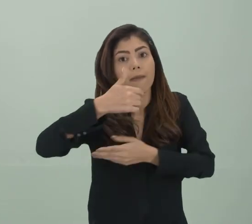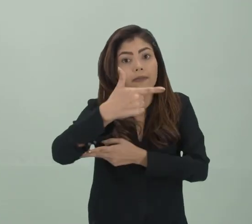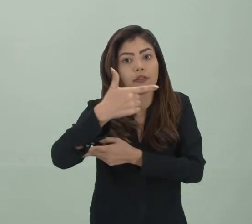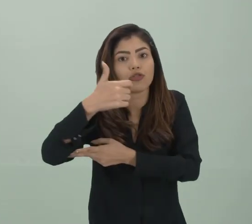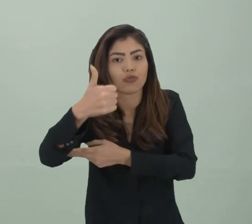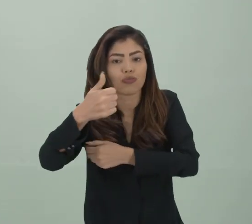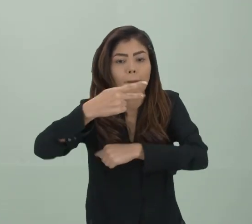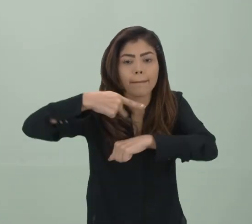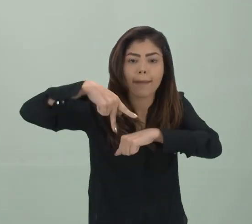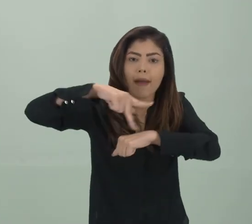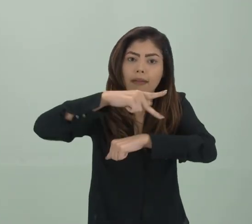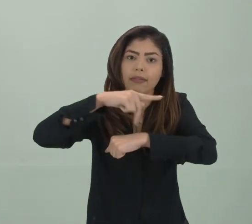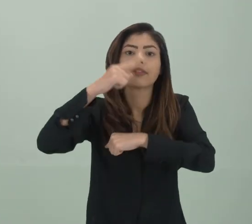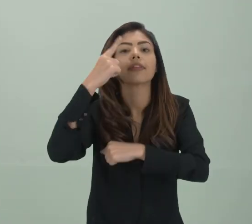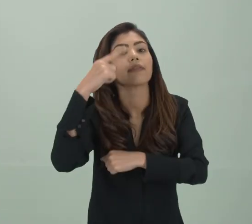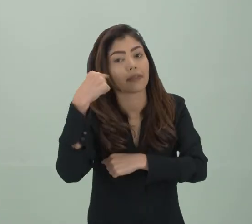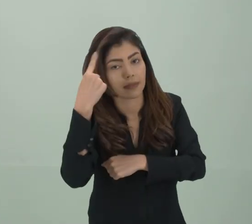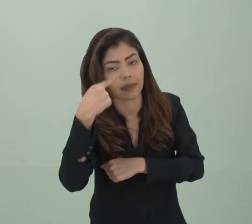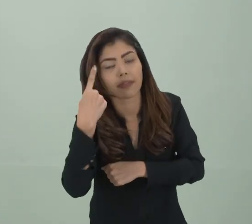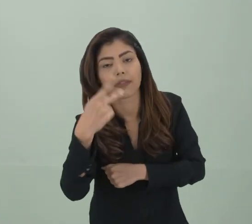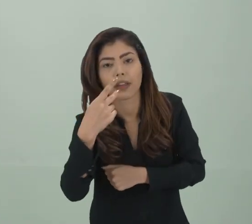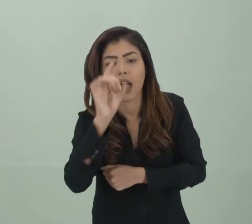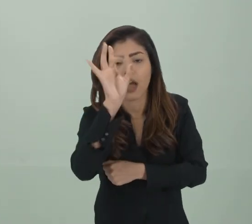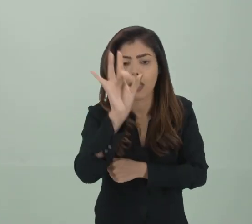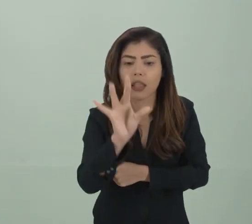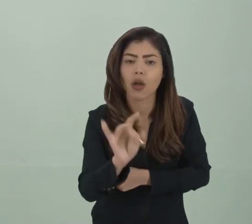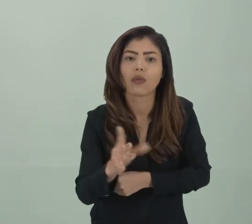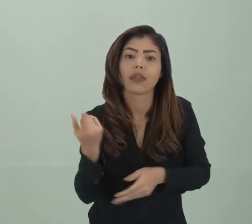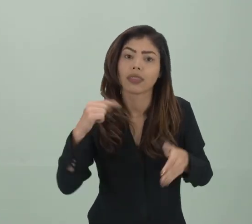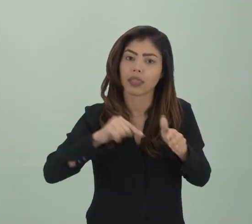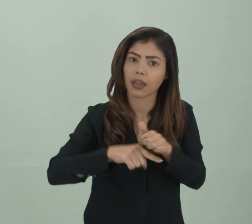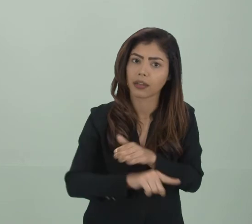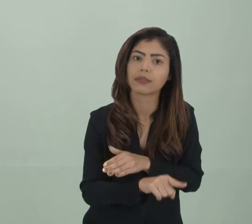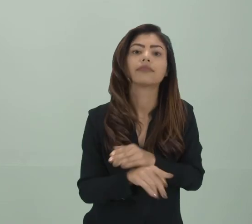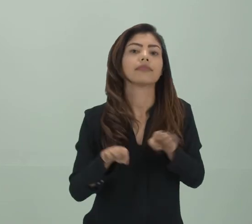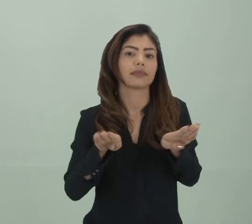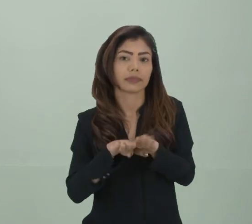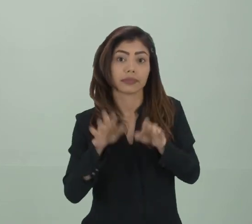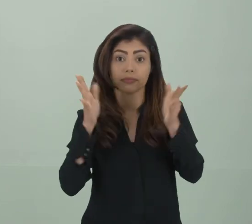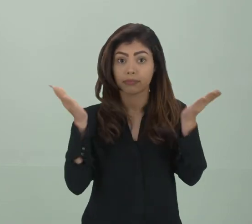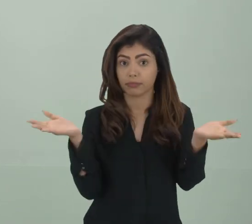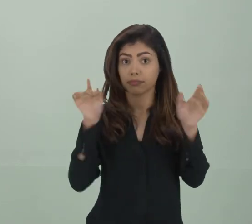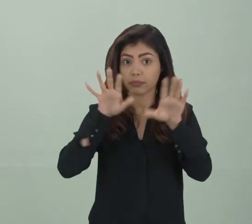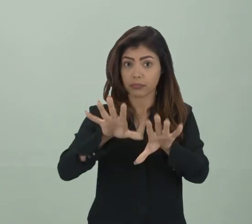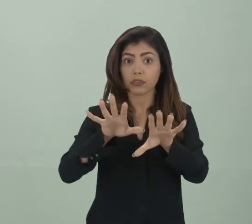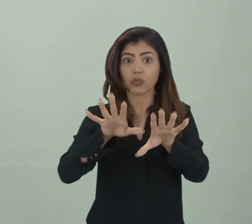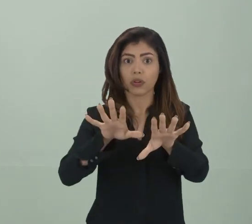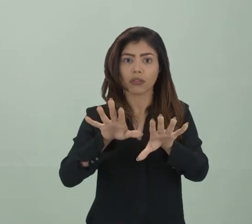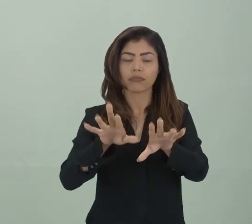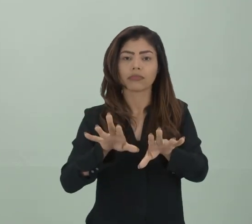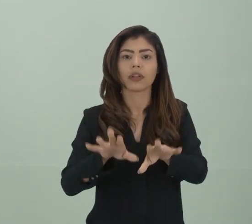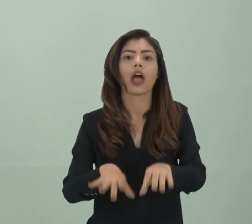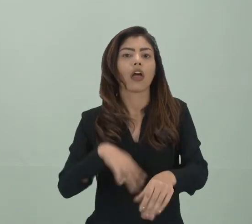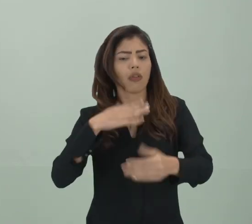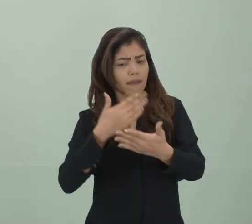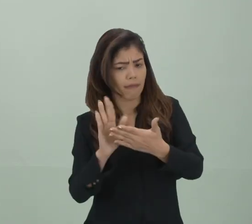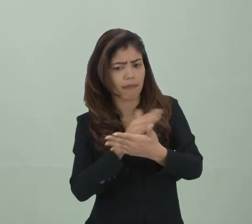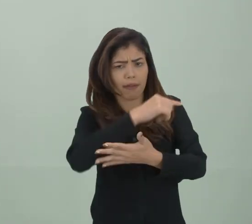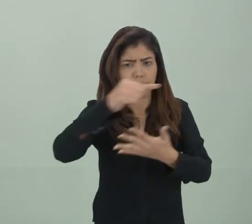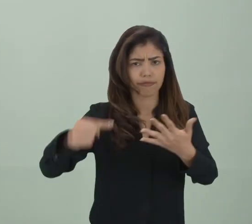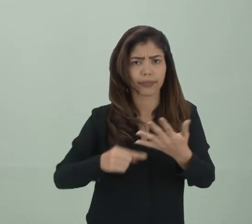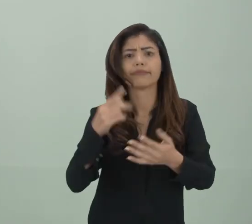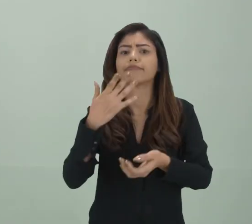21 países falando a língua espanhola e cada um falando dentro da sua realidade, da sua variedade.